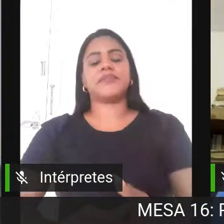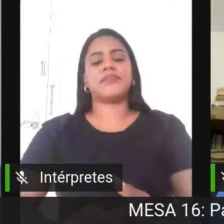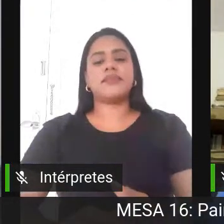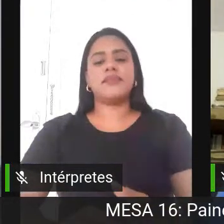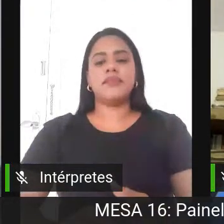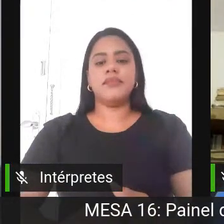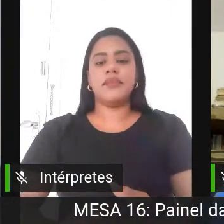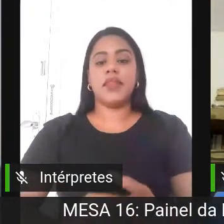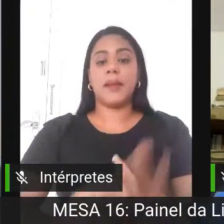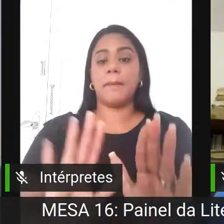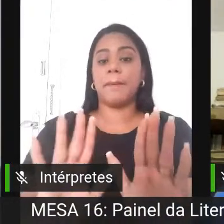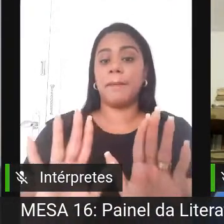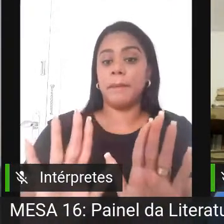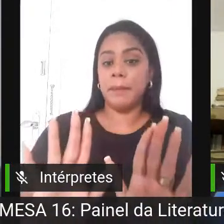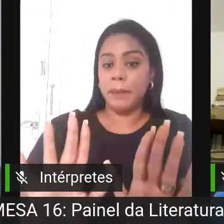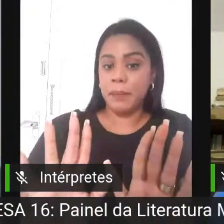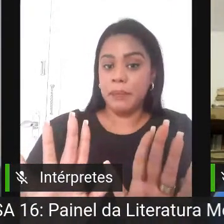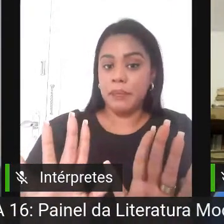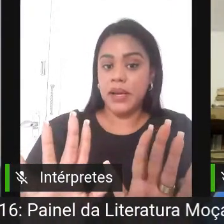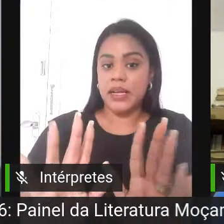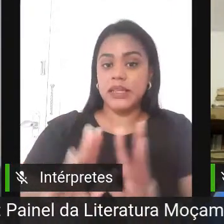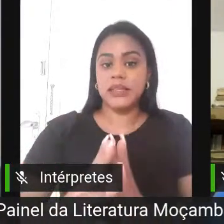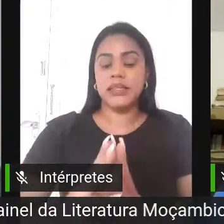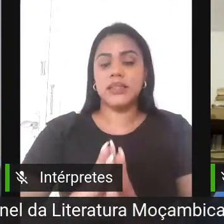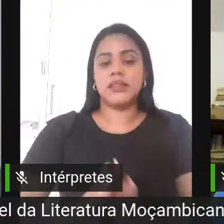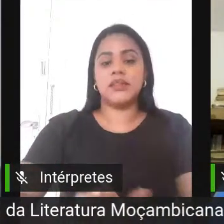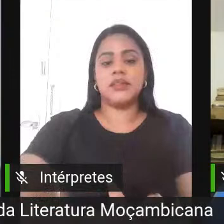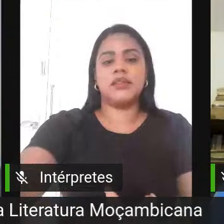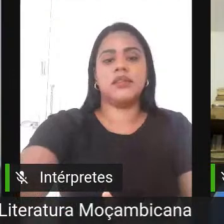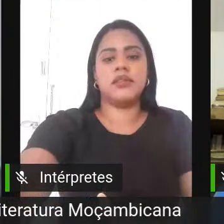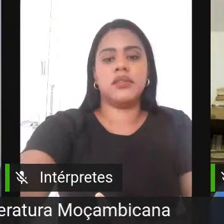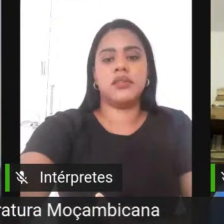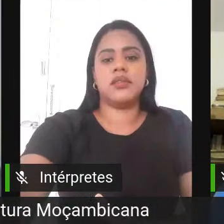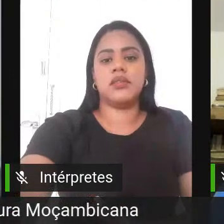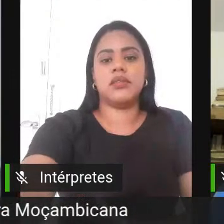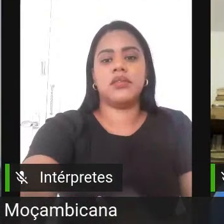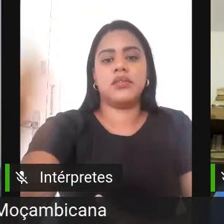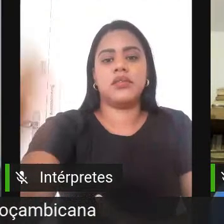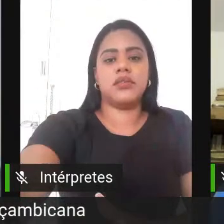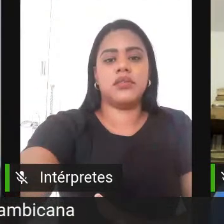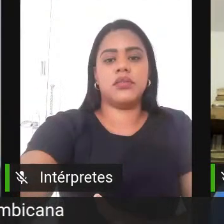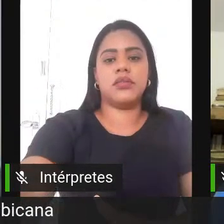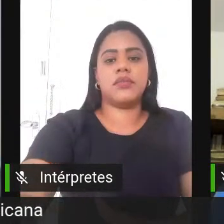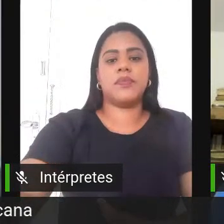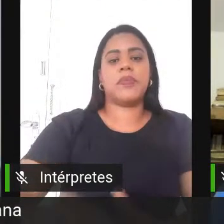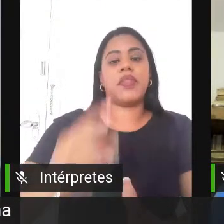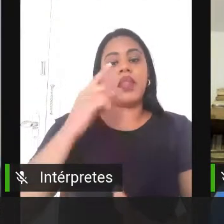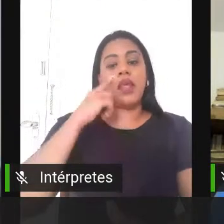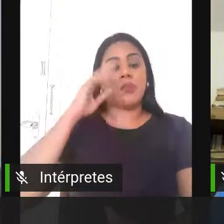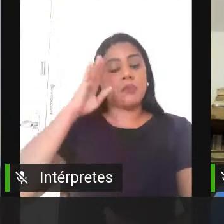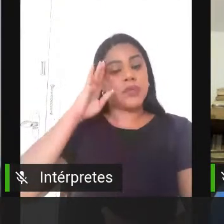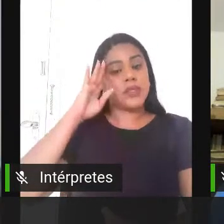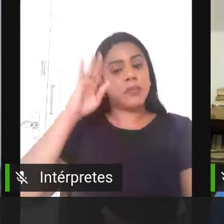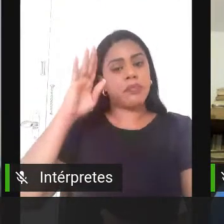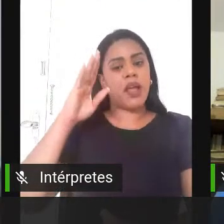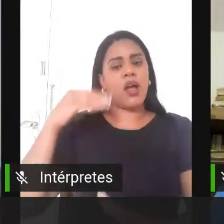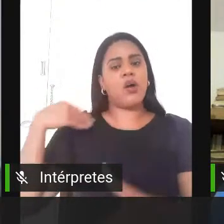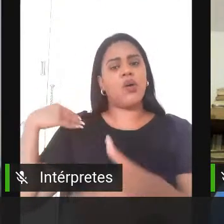depois achei fundamental, com o tempo,